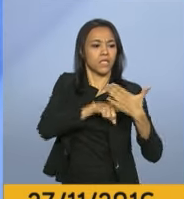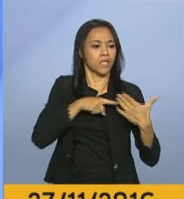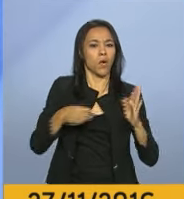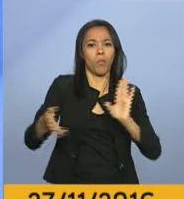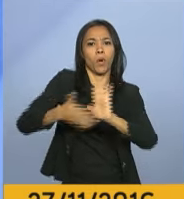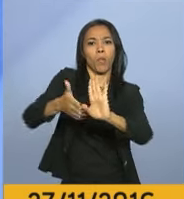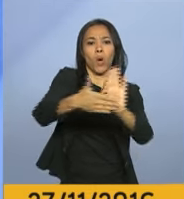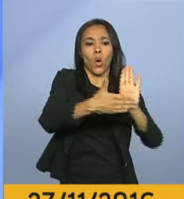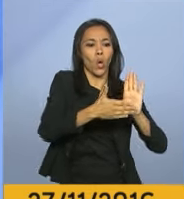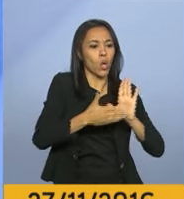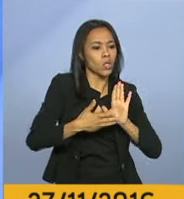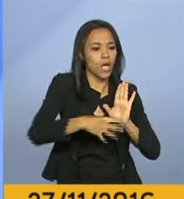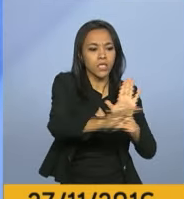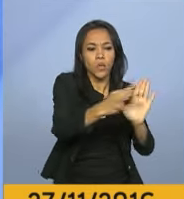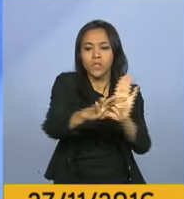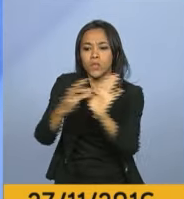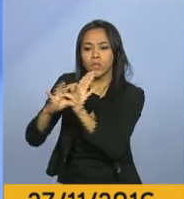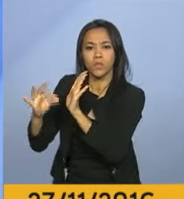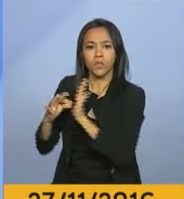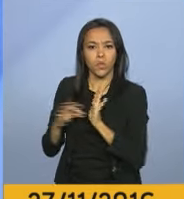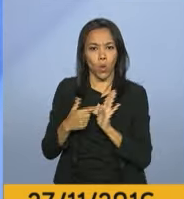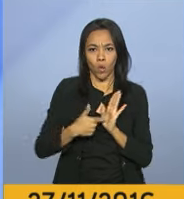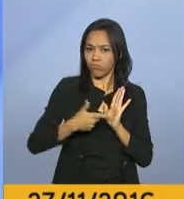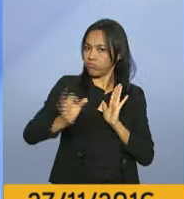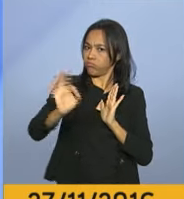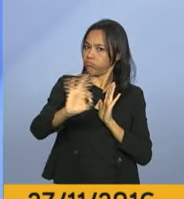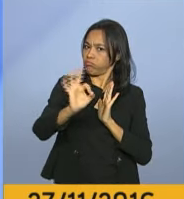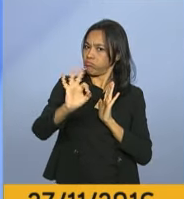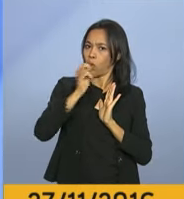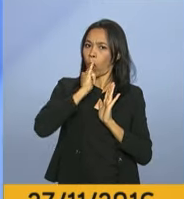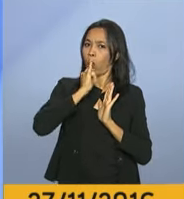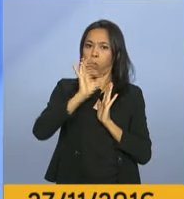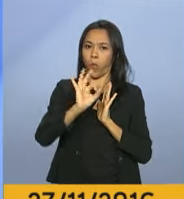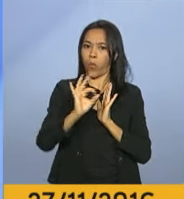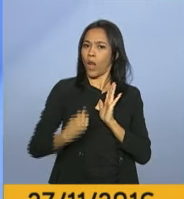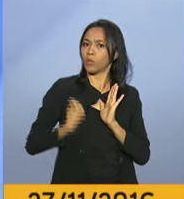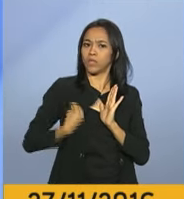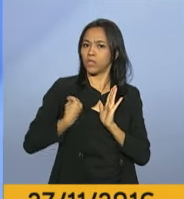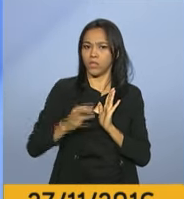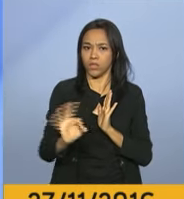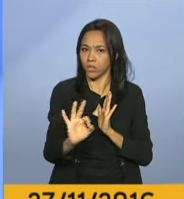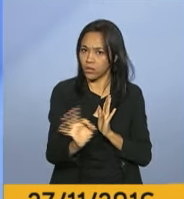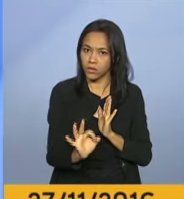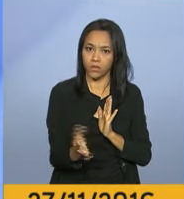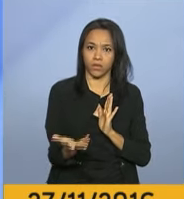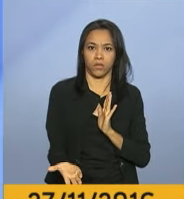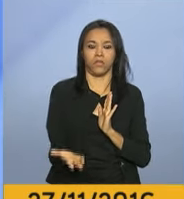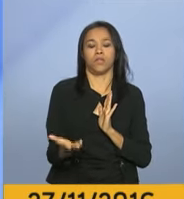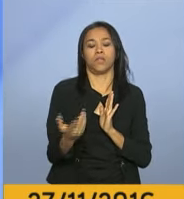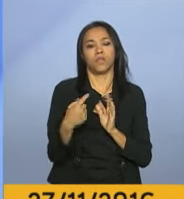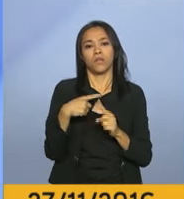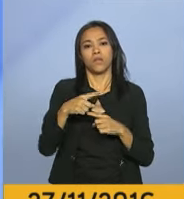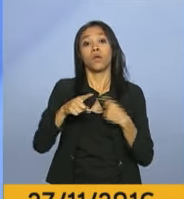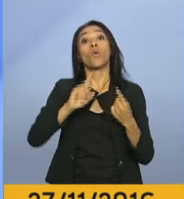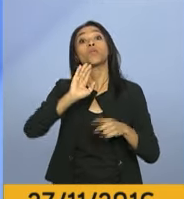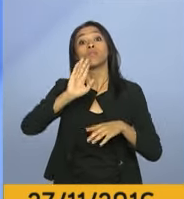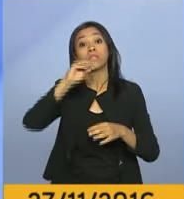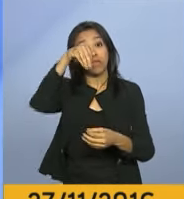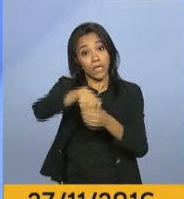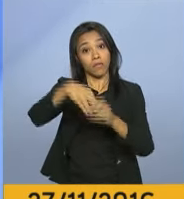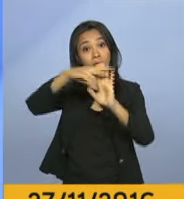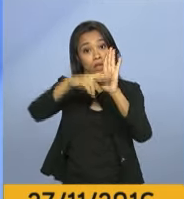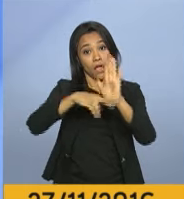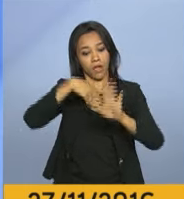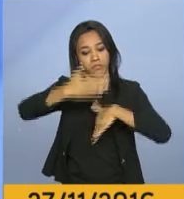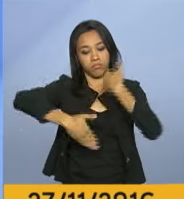líder partidário assinou essa emenda. Então, se ela não foi assinada, ela não existe do ponto de vista do trâmite regimental